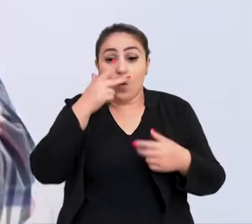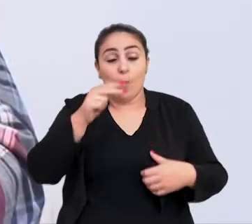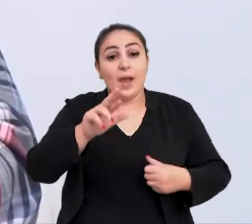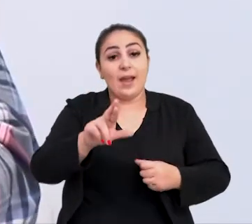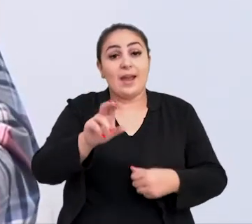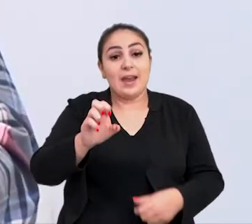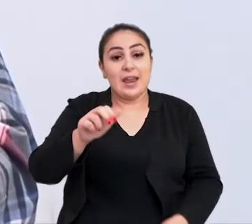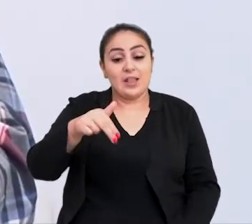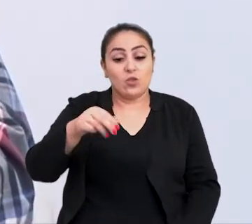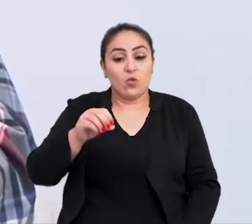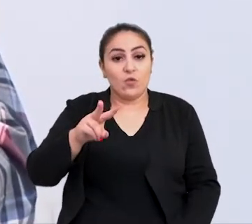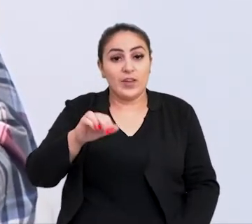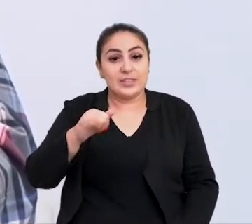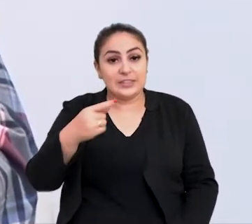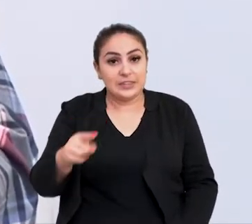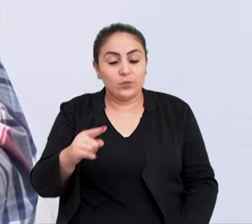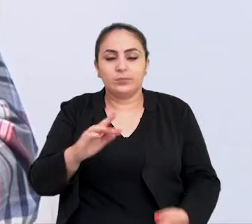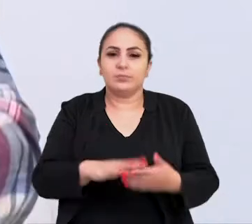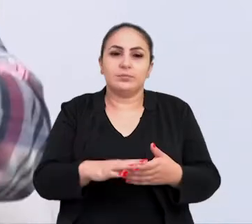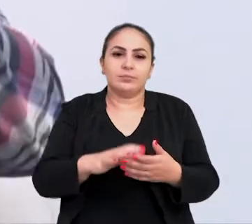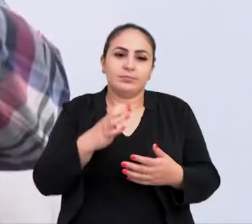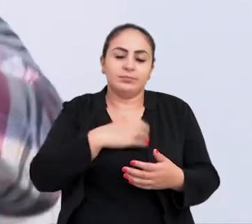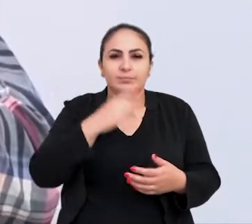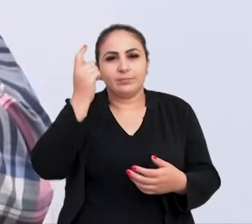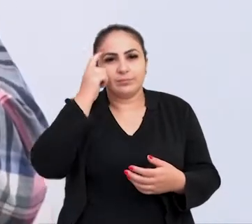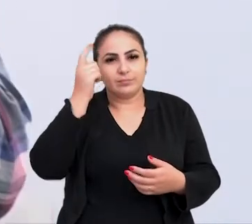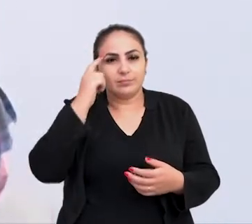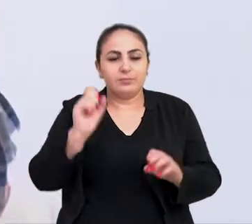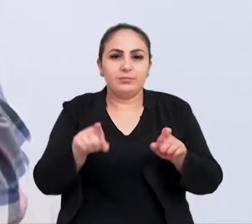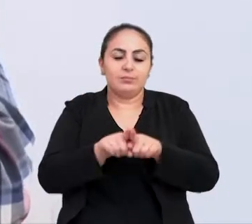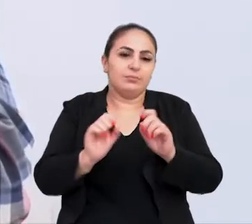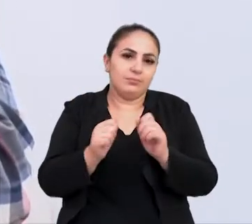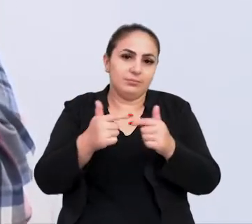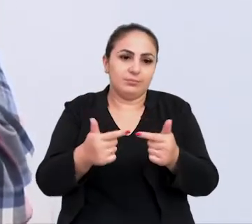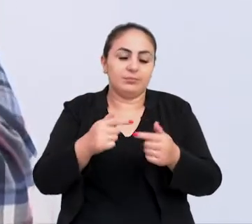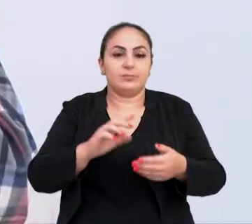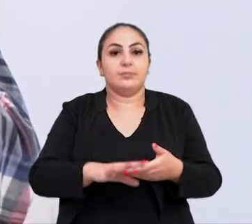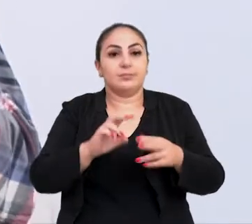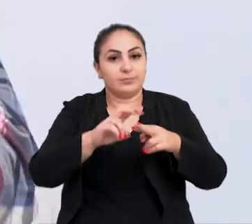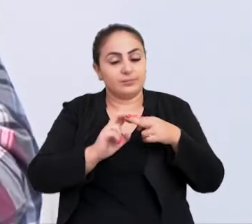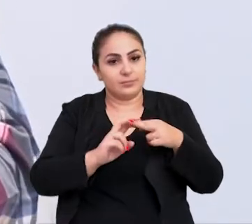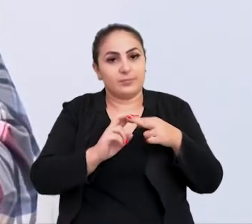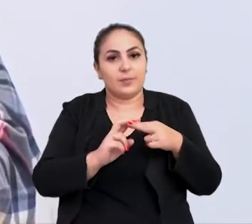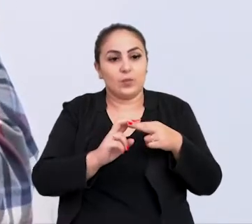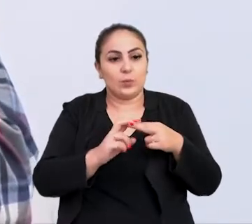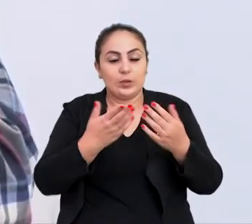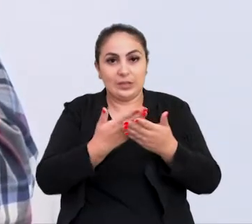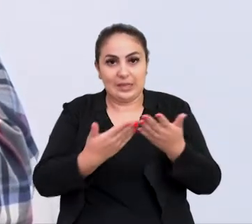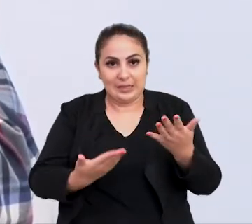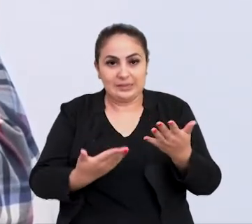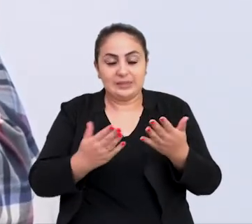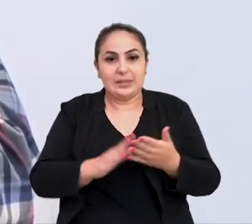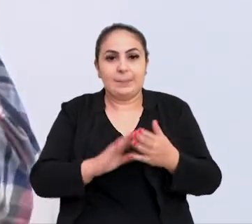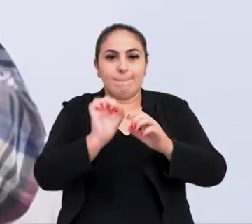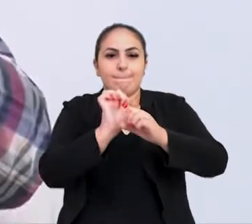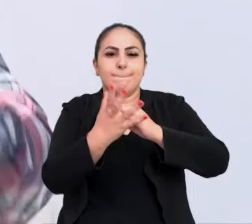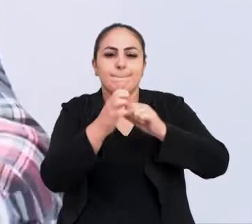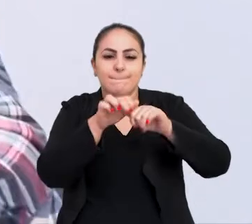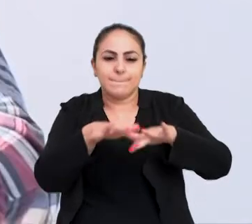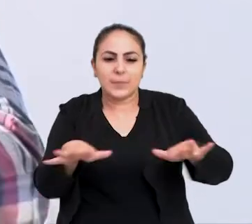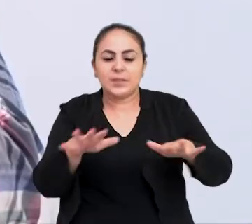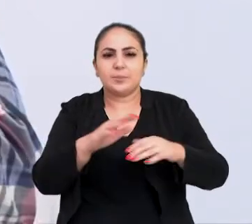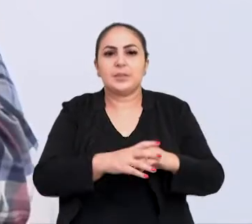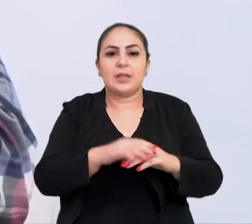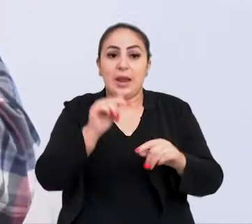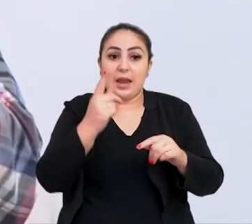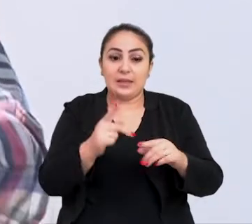uma renovação, porque nem que seja na forma de pensar e na forma de agir. E essa